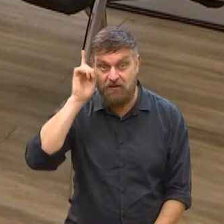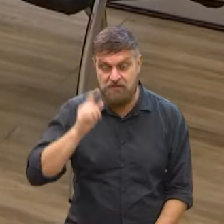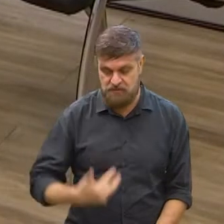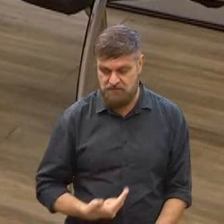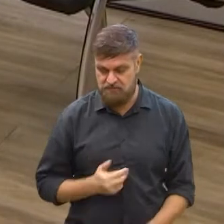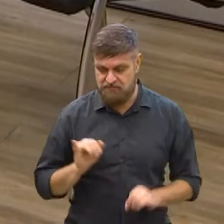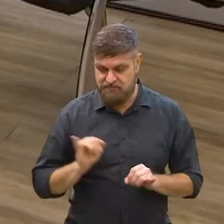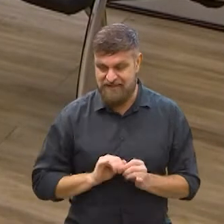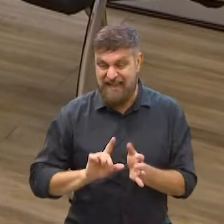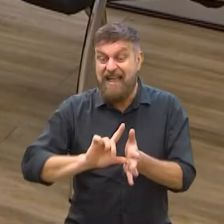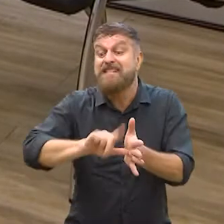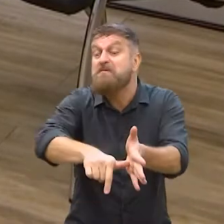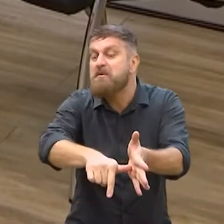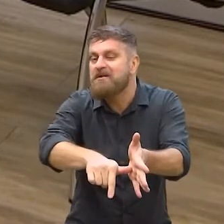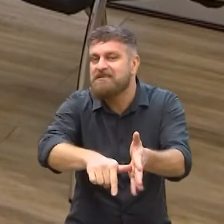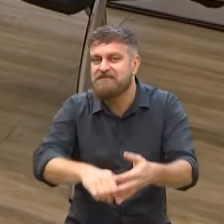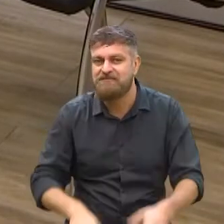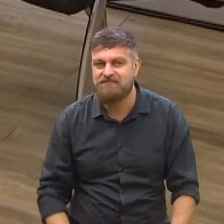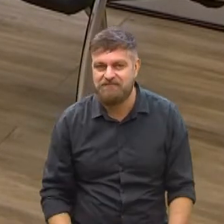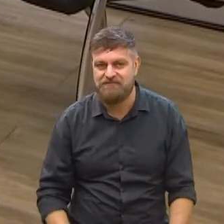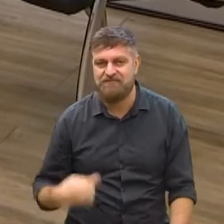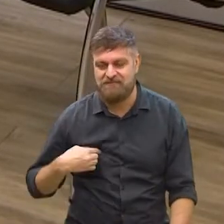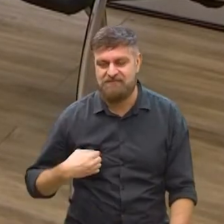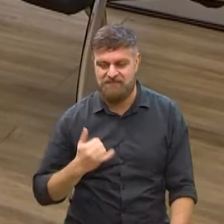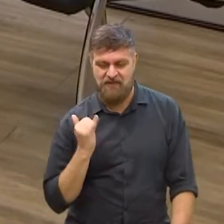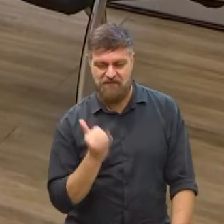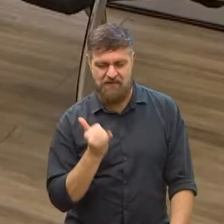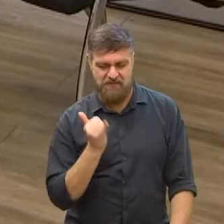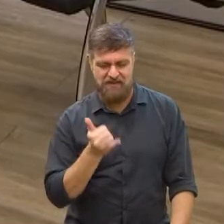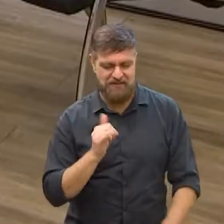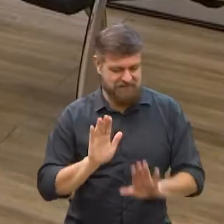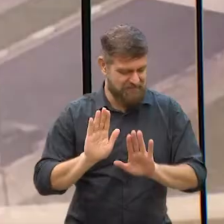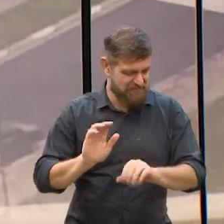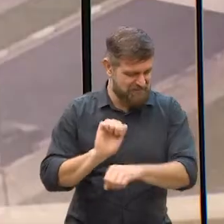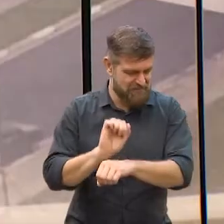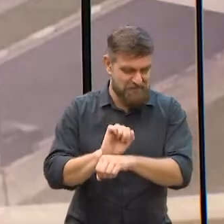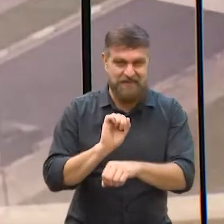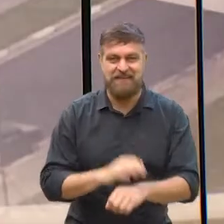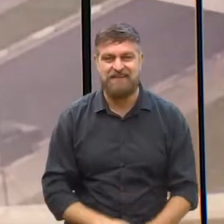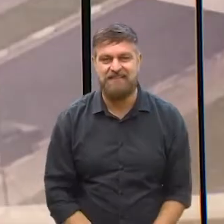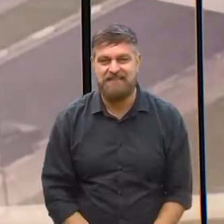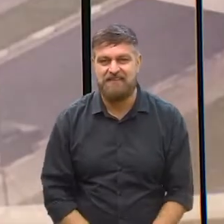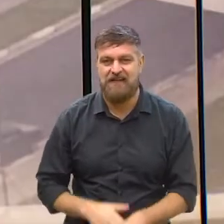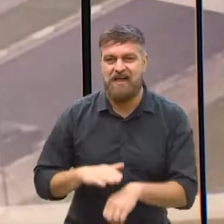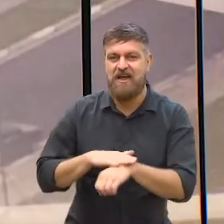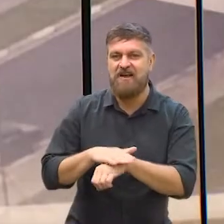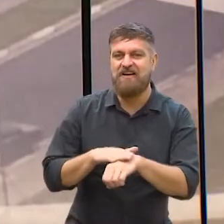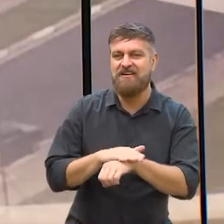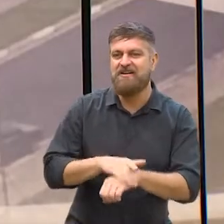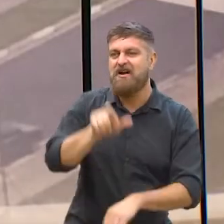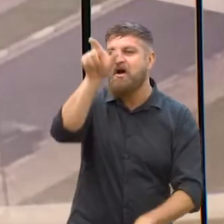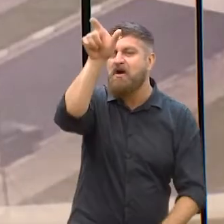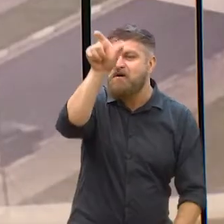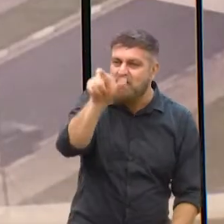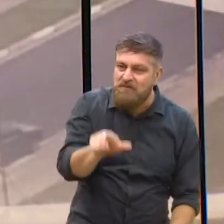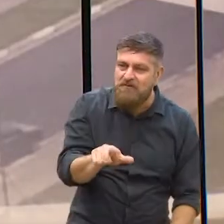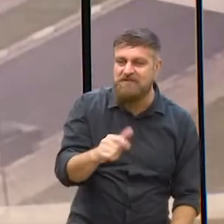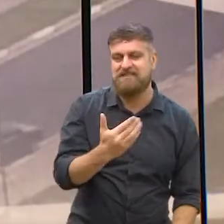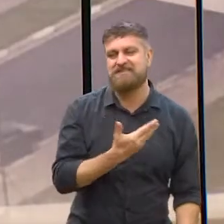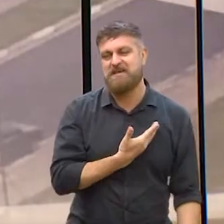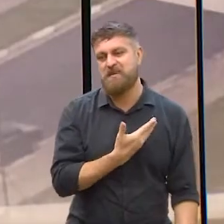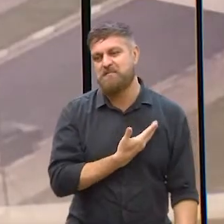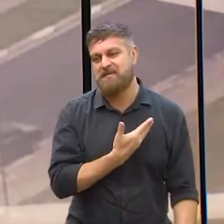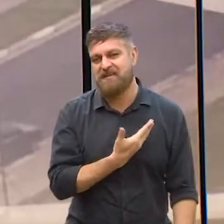seguinte da cirurgia. E aí a gente vai falar já sobre isso. E eu quero começar com você, Marilda,